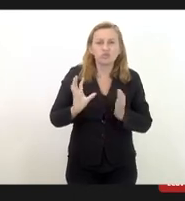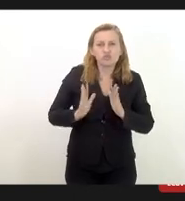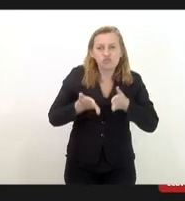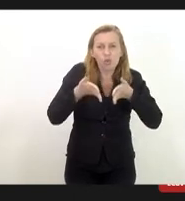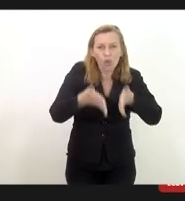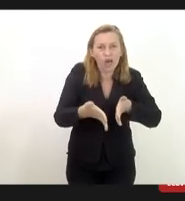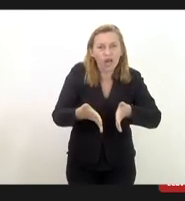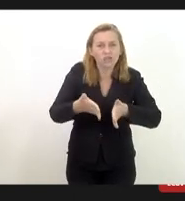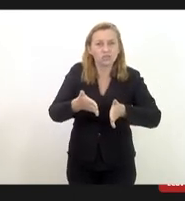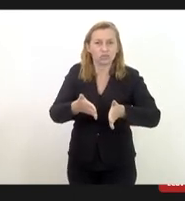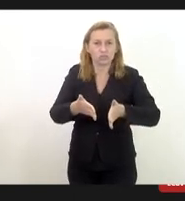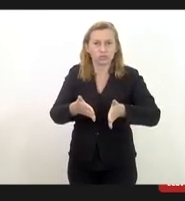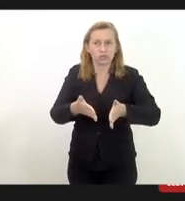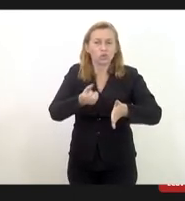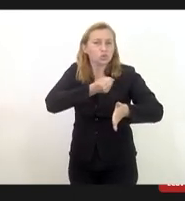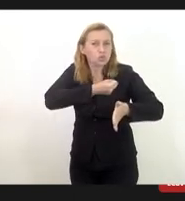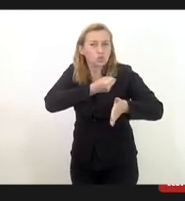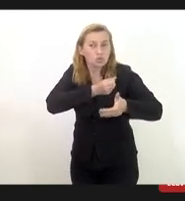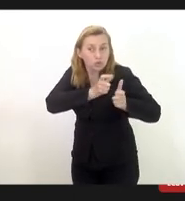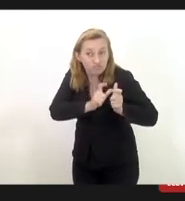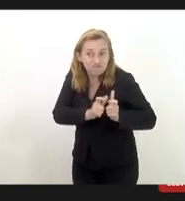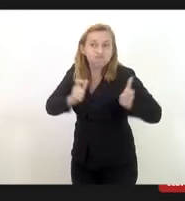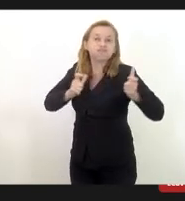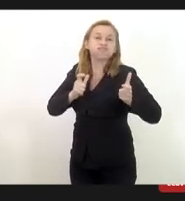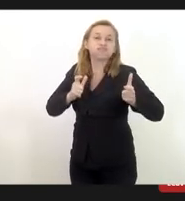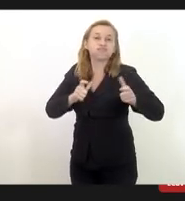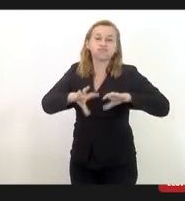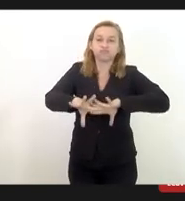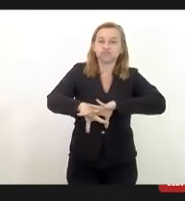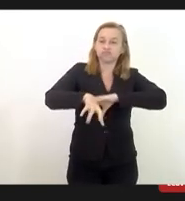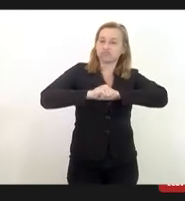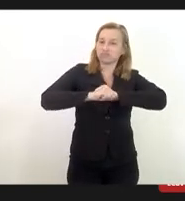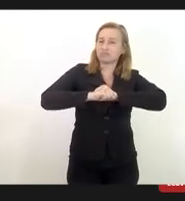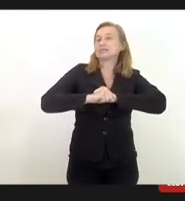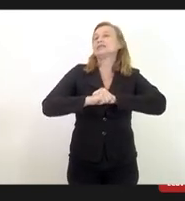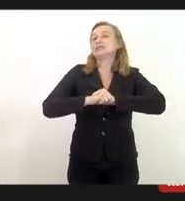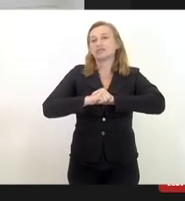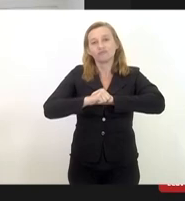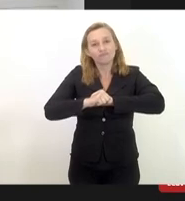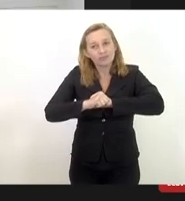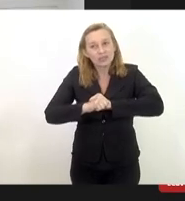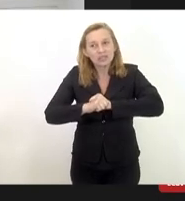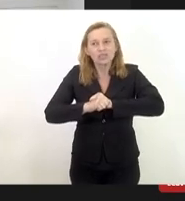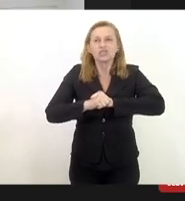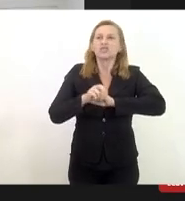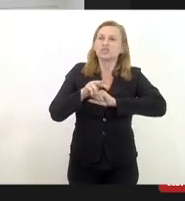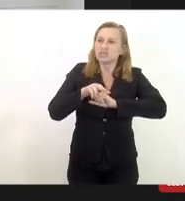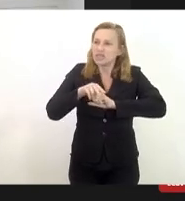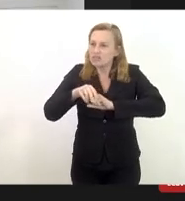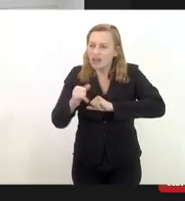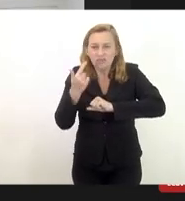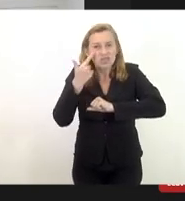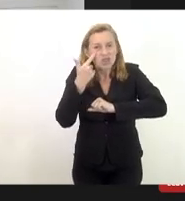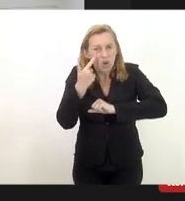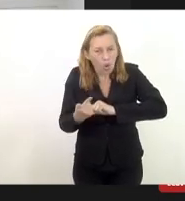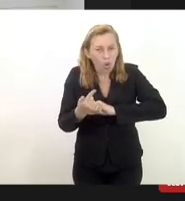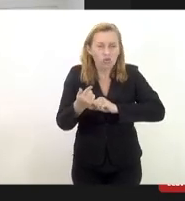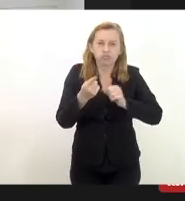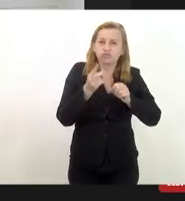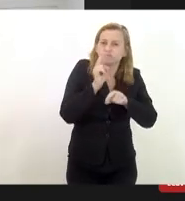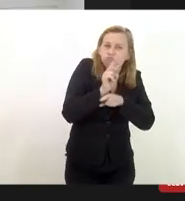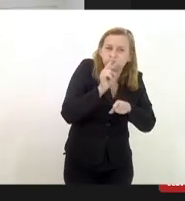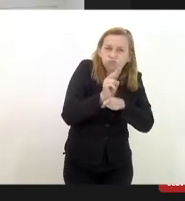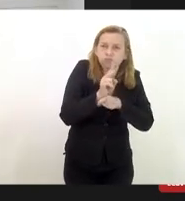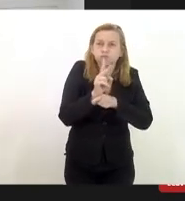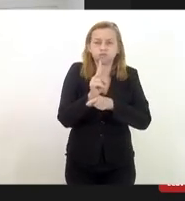com maior número de contaminação. Você vai, você olha, você fiscaliza,